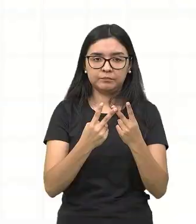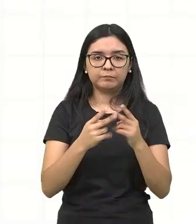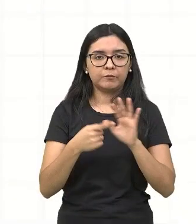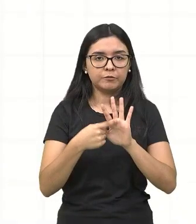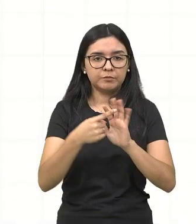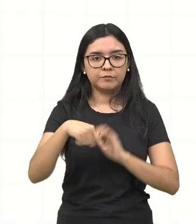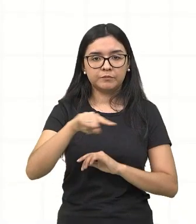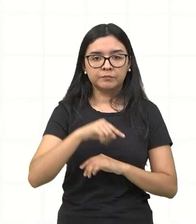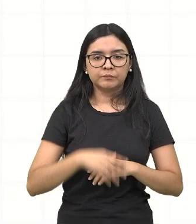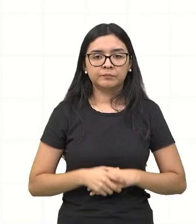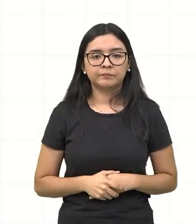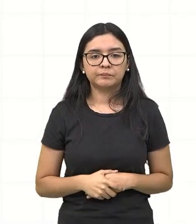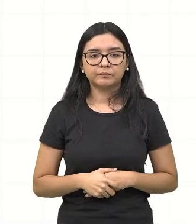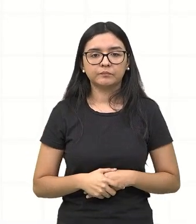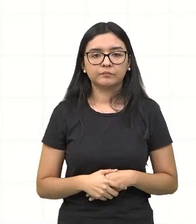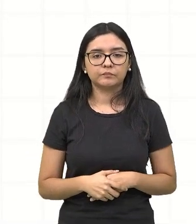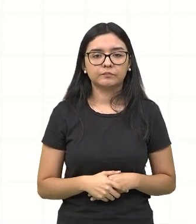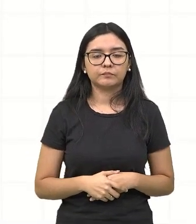para você.